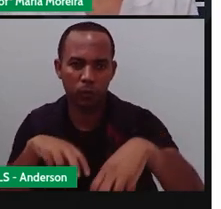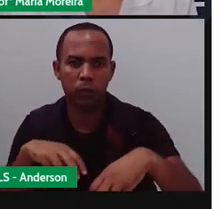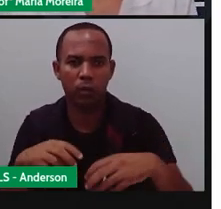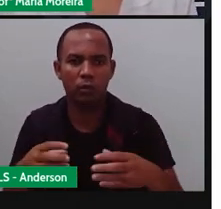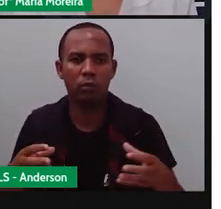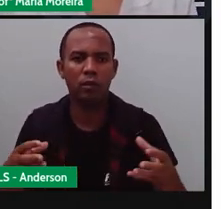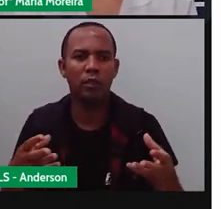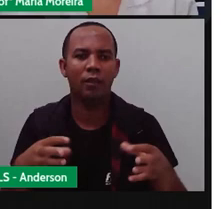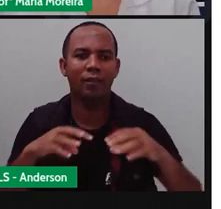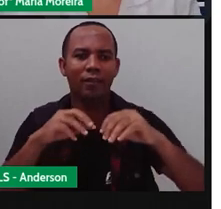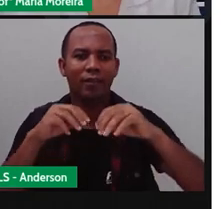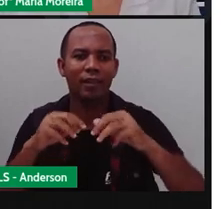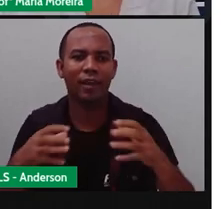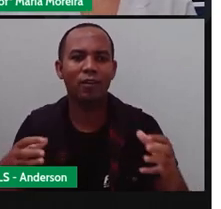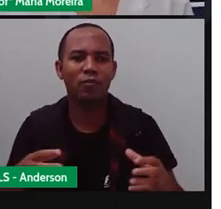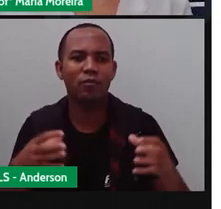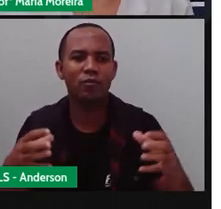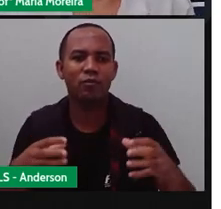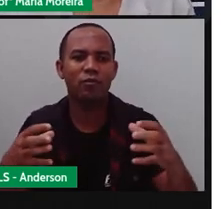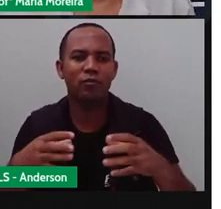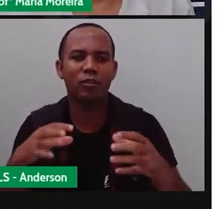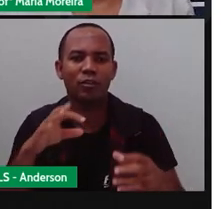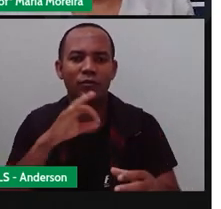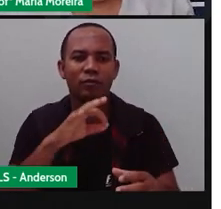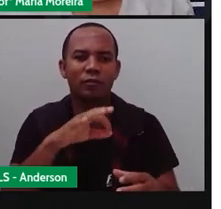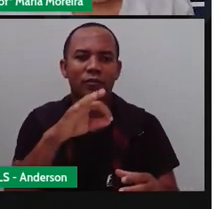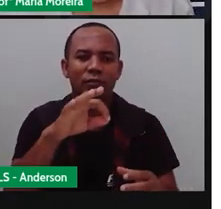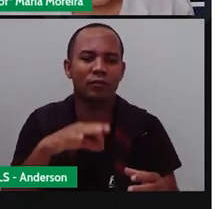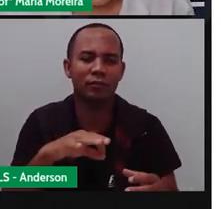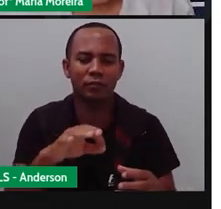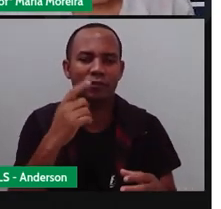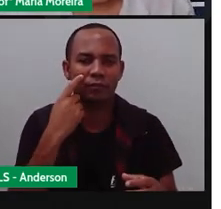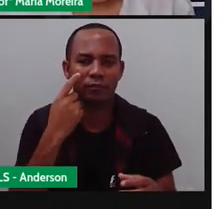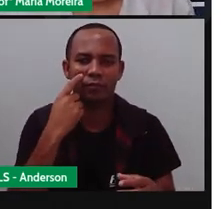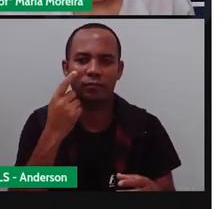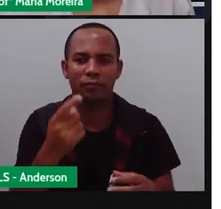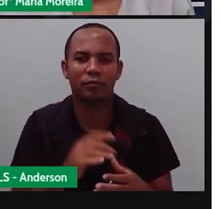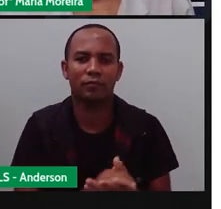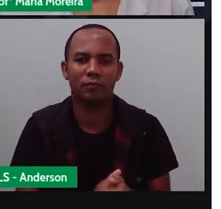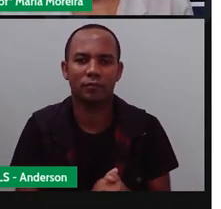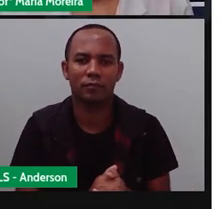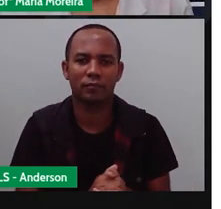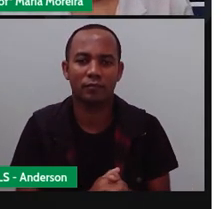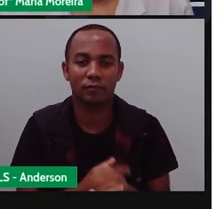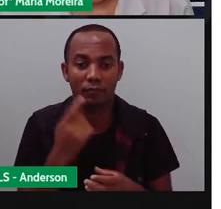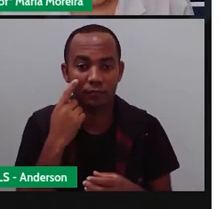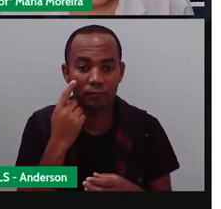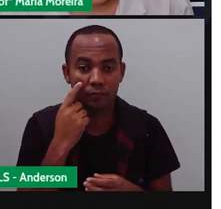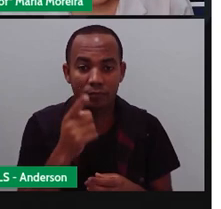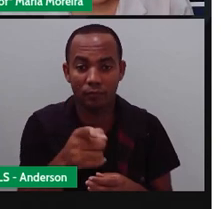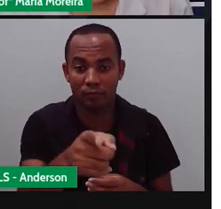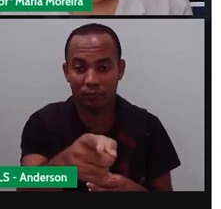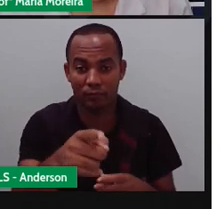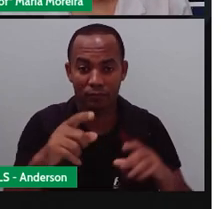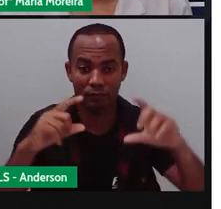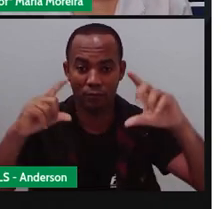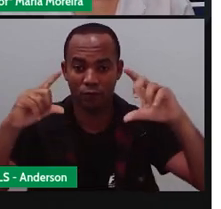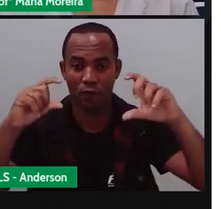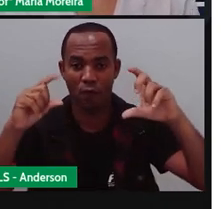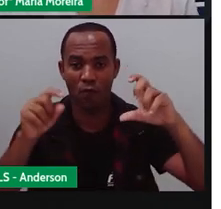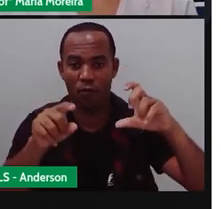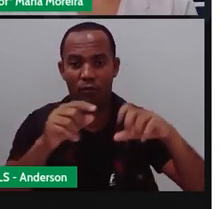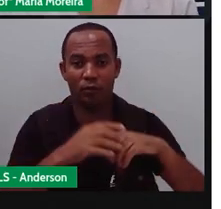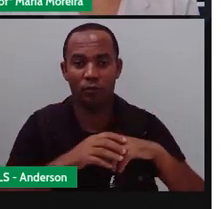sabe eu deixar a terra fofinha e aí a nossa própria voltar aqui a imagem tá tá vendo isso aqui essas